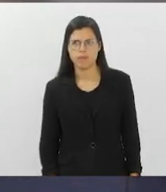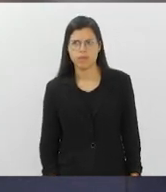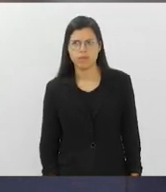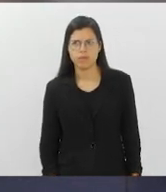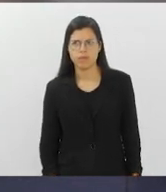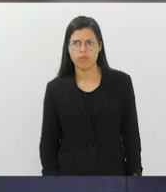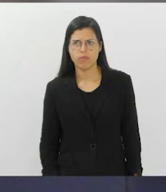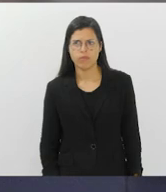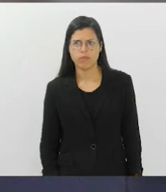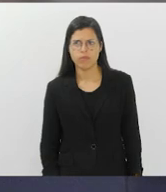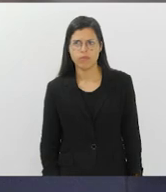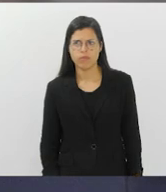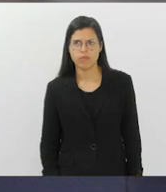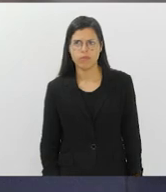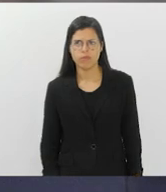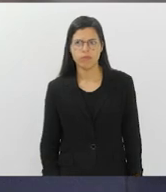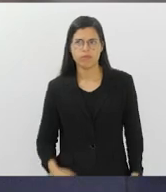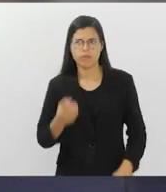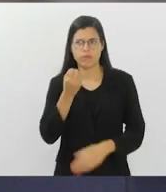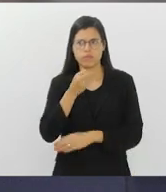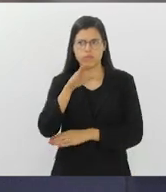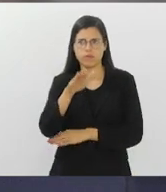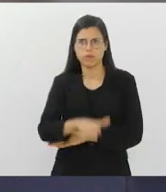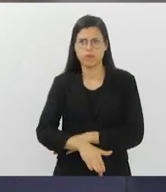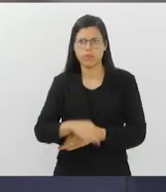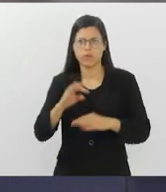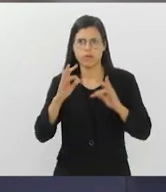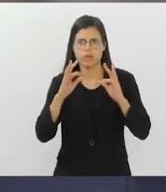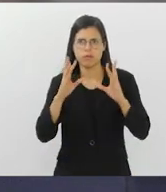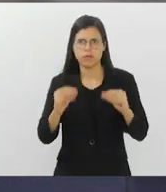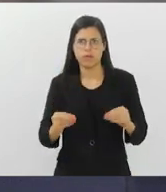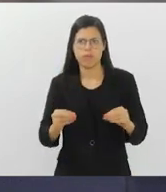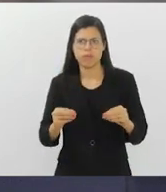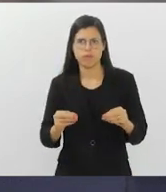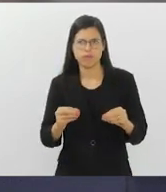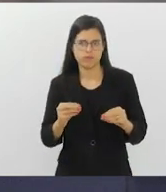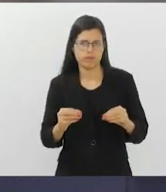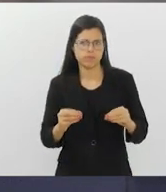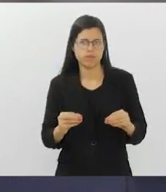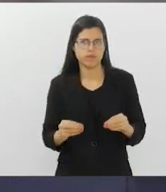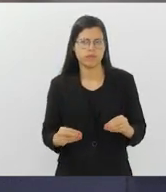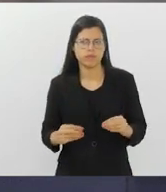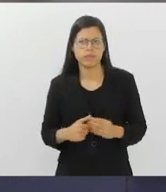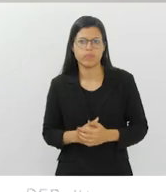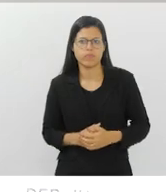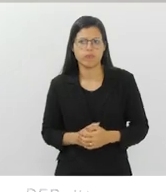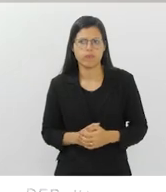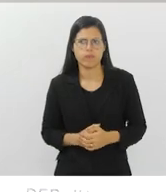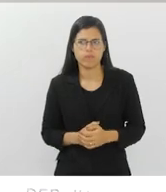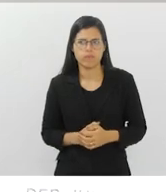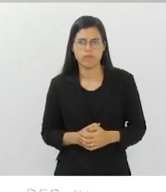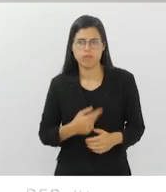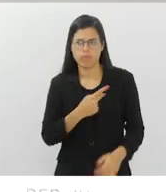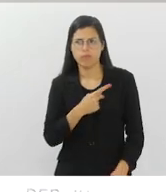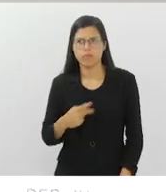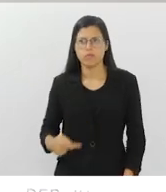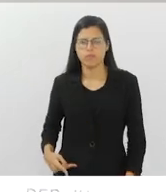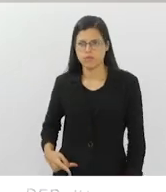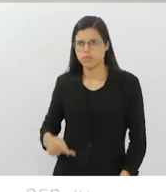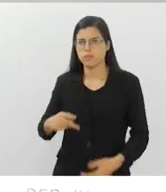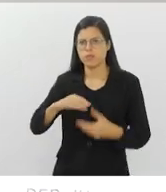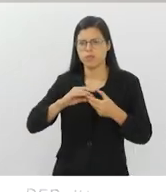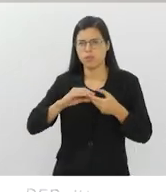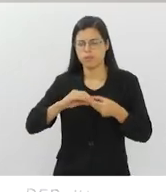Boa tarde a todas e a todos. Boa tarde. Cumprimentando o presidente Fred, eu cumprimento todos